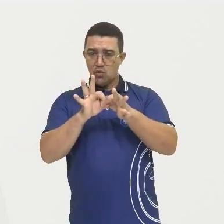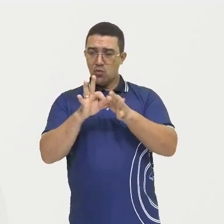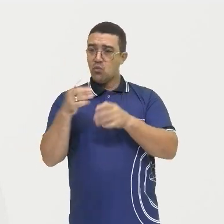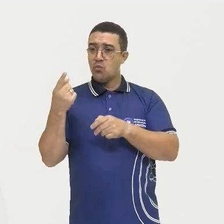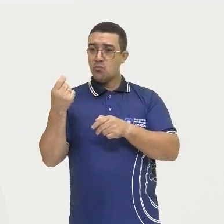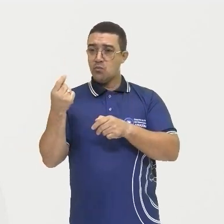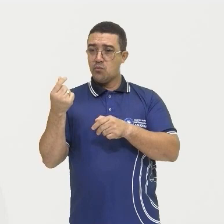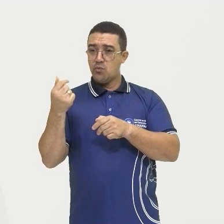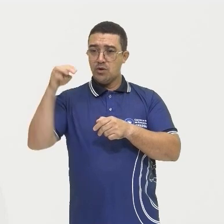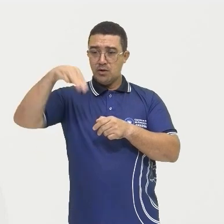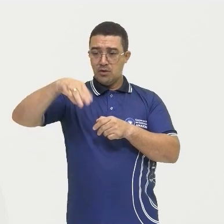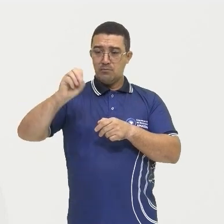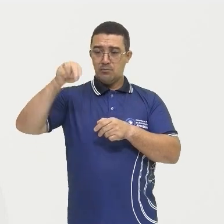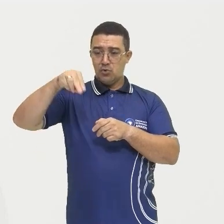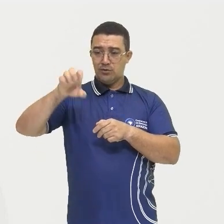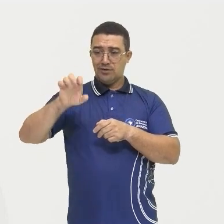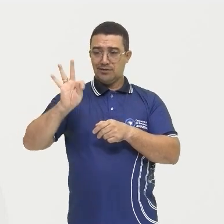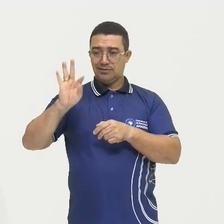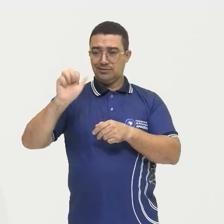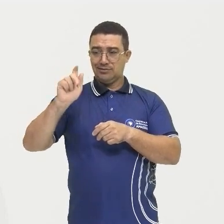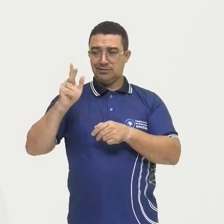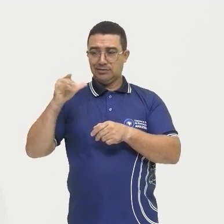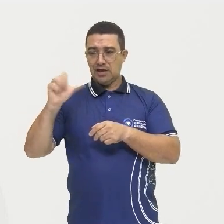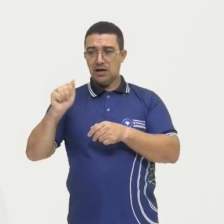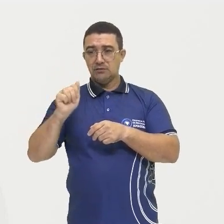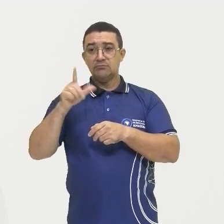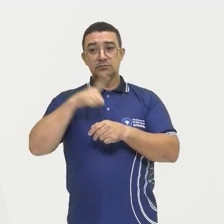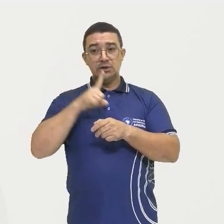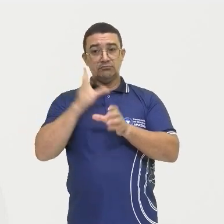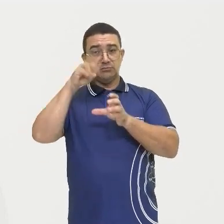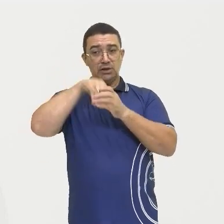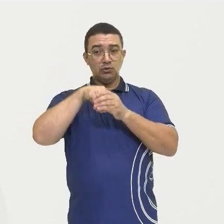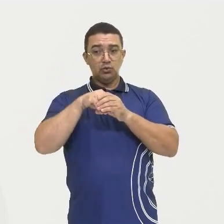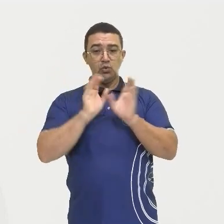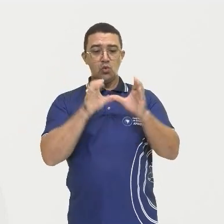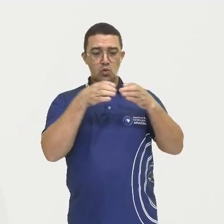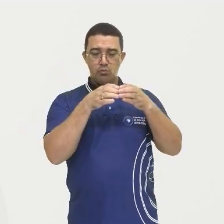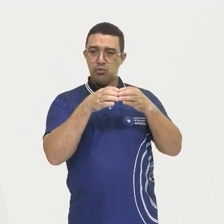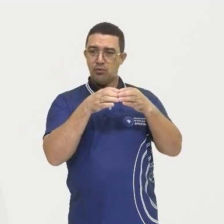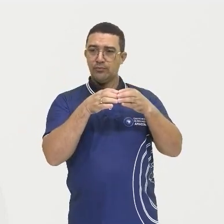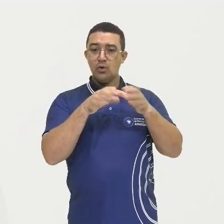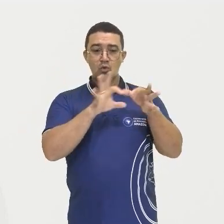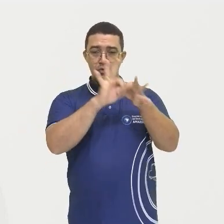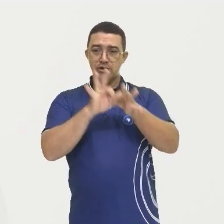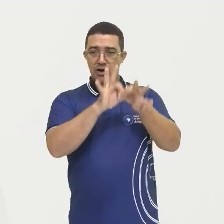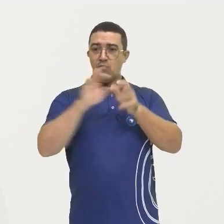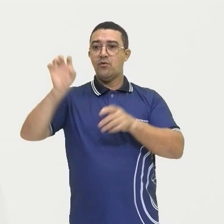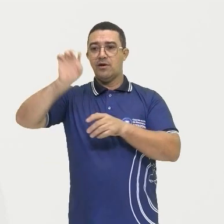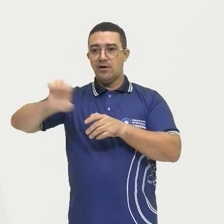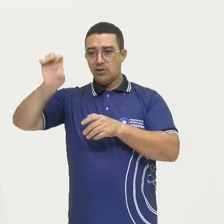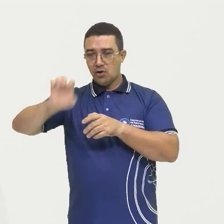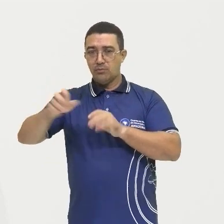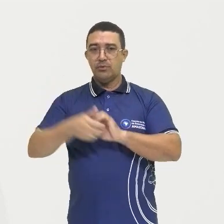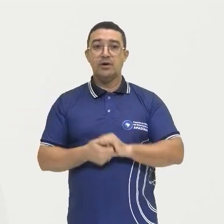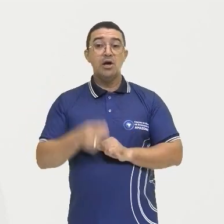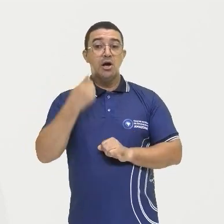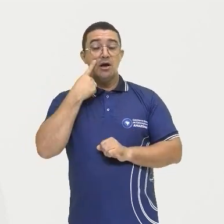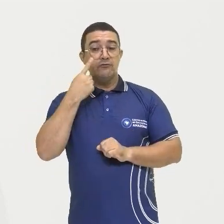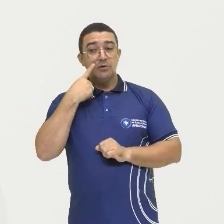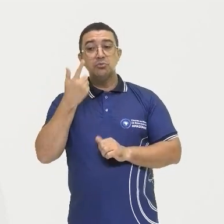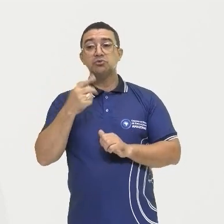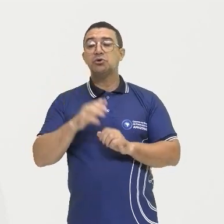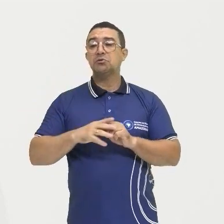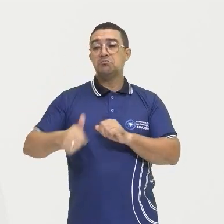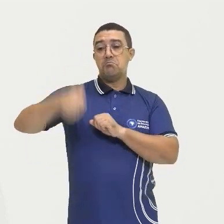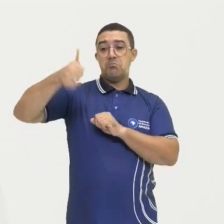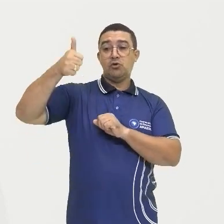viu também que na União Monetária, Econômica e Monetária, está também a União Europeia, o bloco econômico União